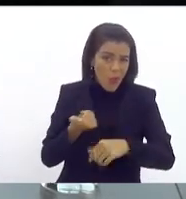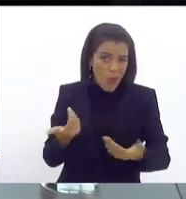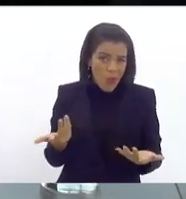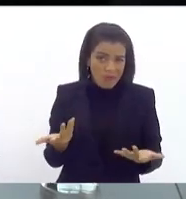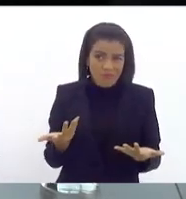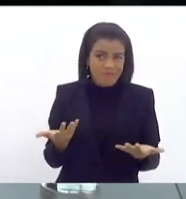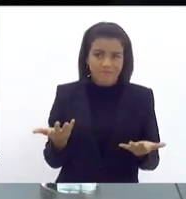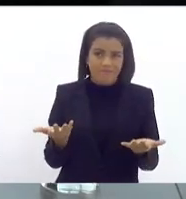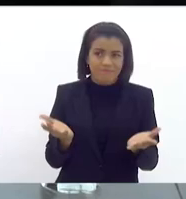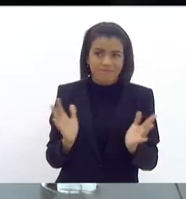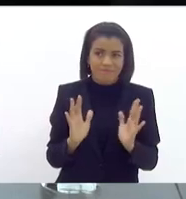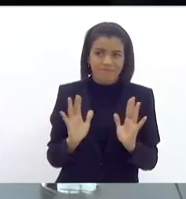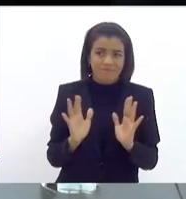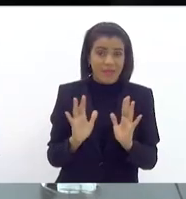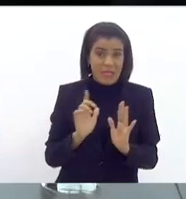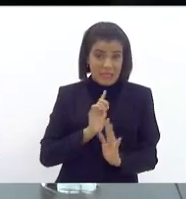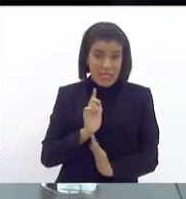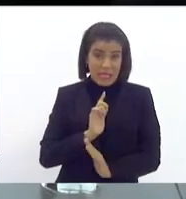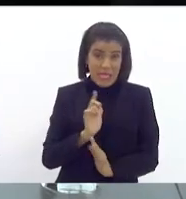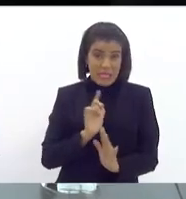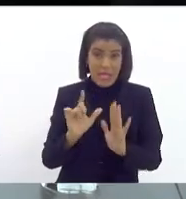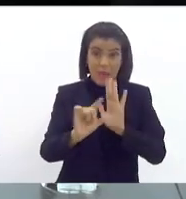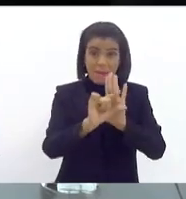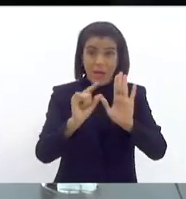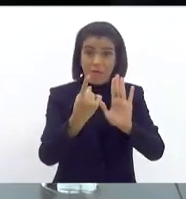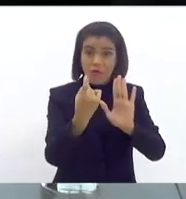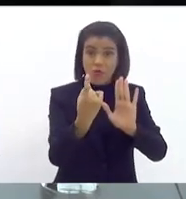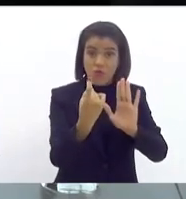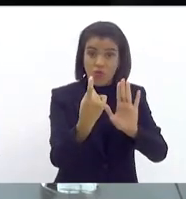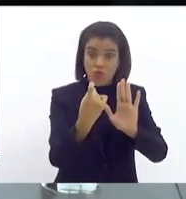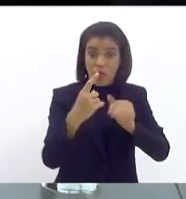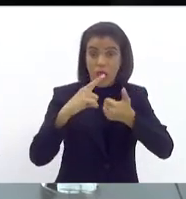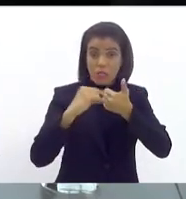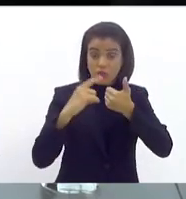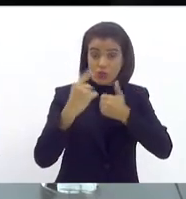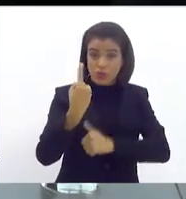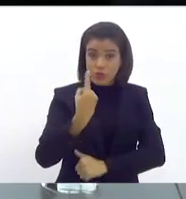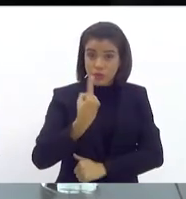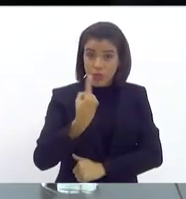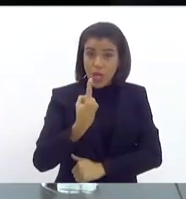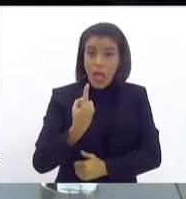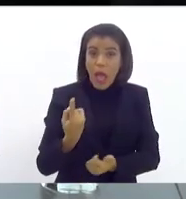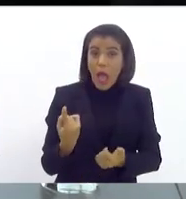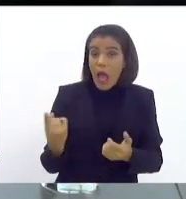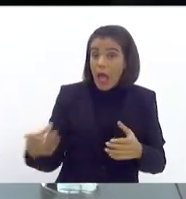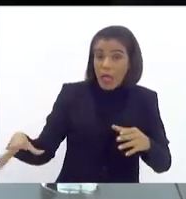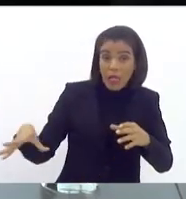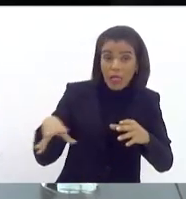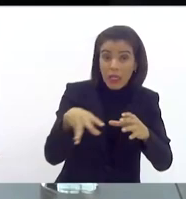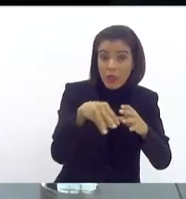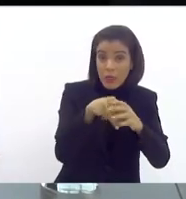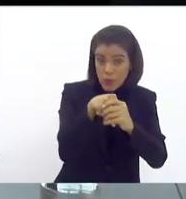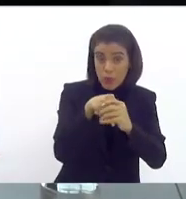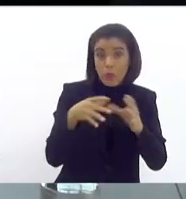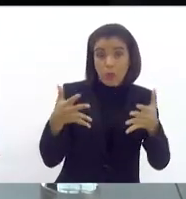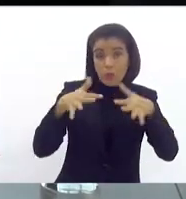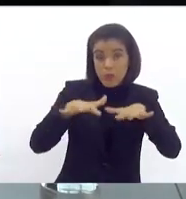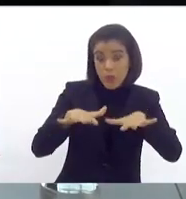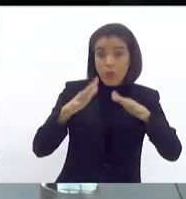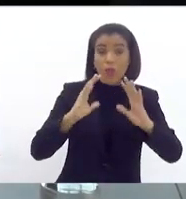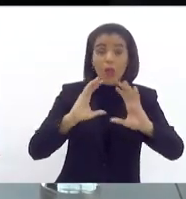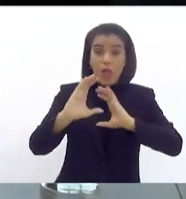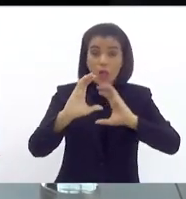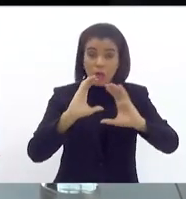intérprete. Tá, olha só. Mas tá, parágrafo único ao artigo 1º. A inclusão desta forma de comunicação